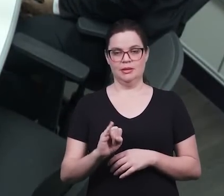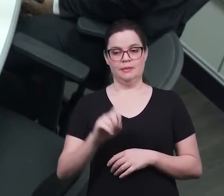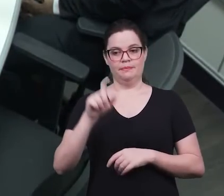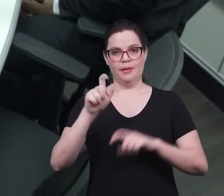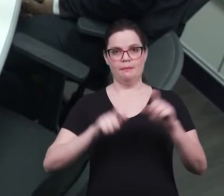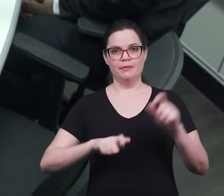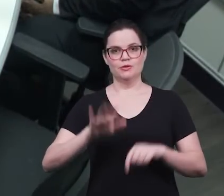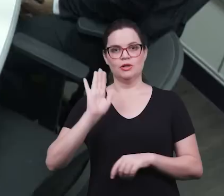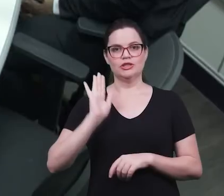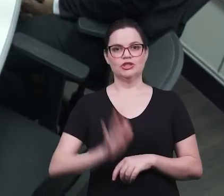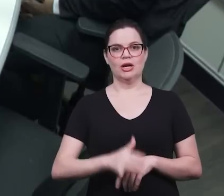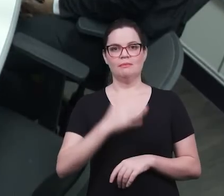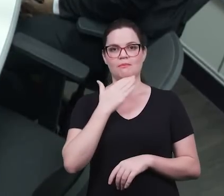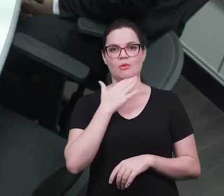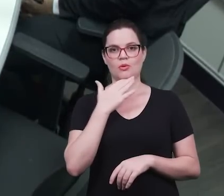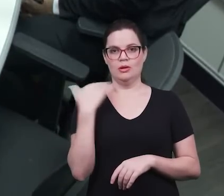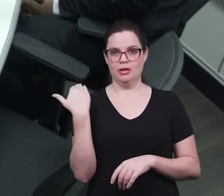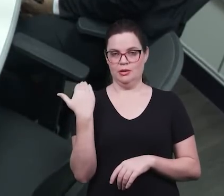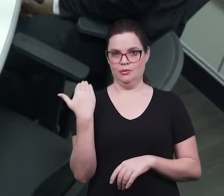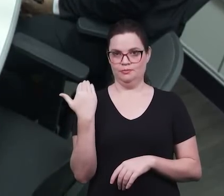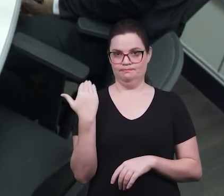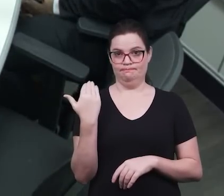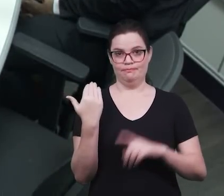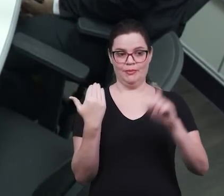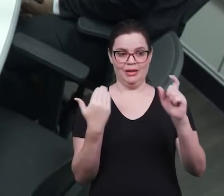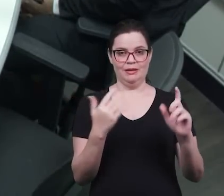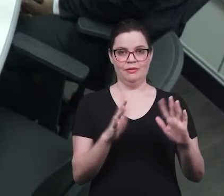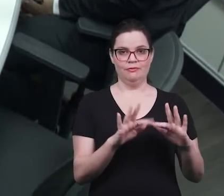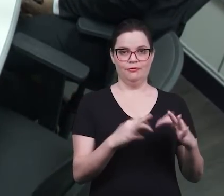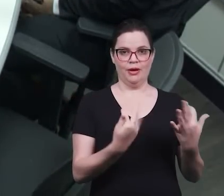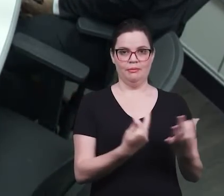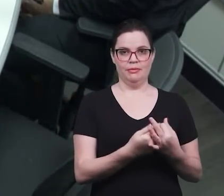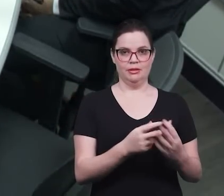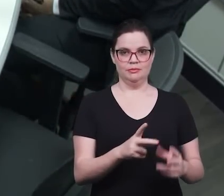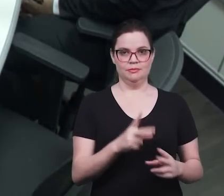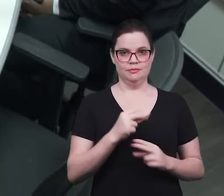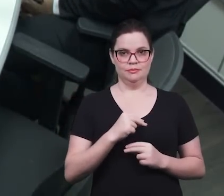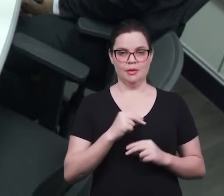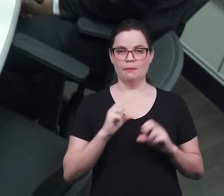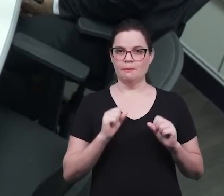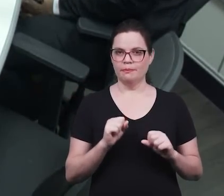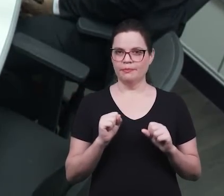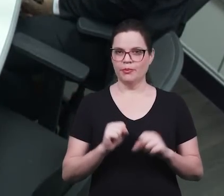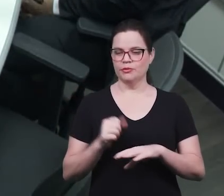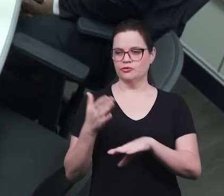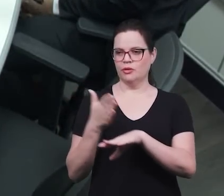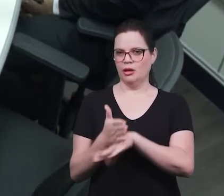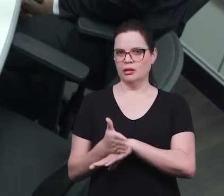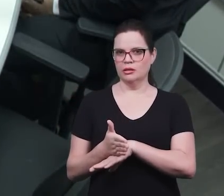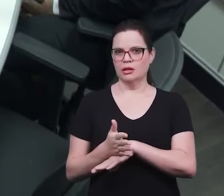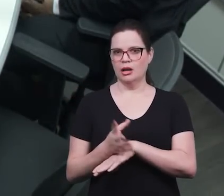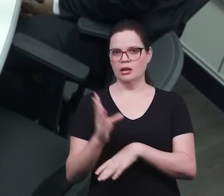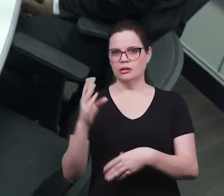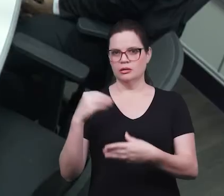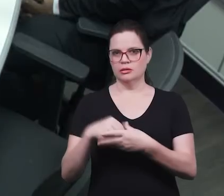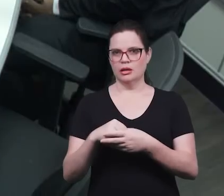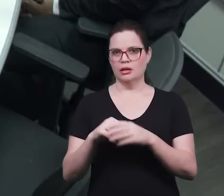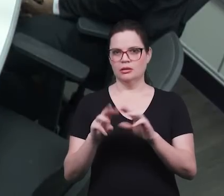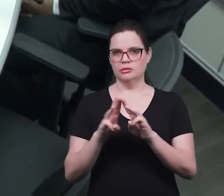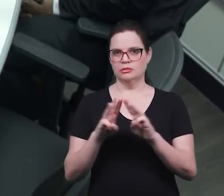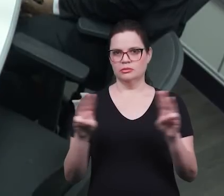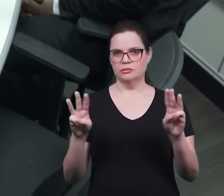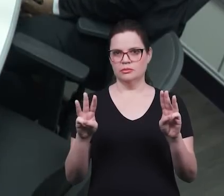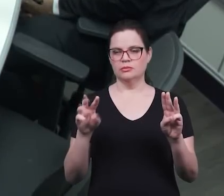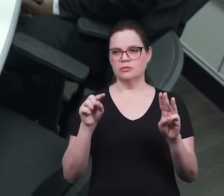já falecidas, os herdeiros, eles podem ter acesso e eles podem eventualmente pleitear